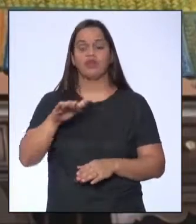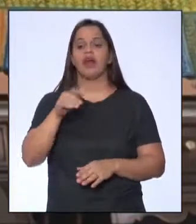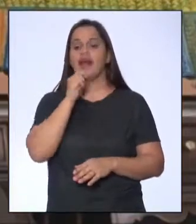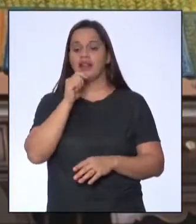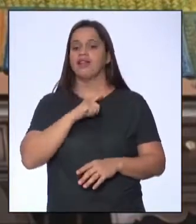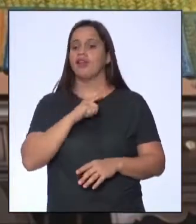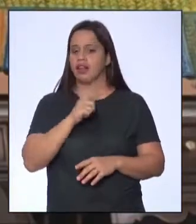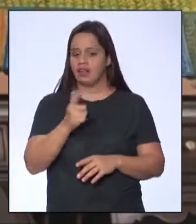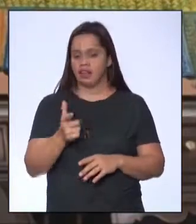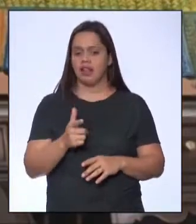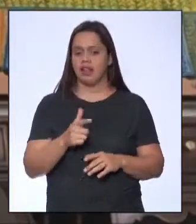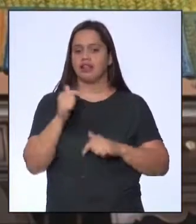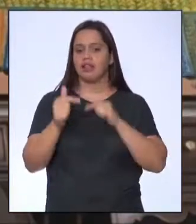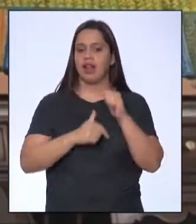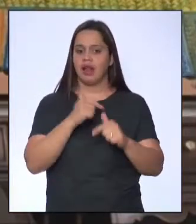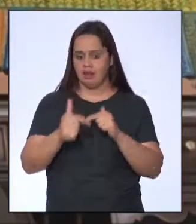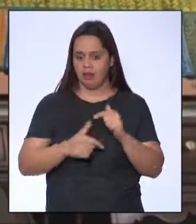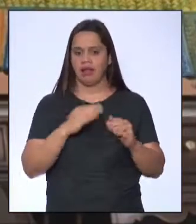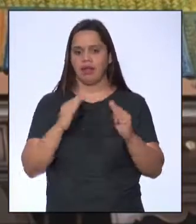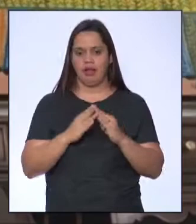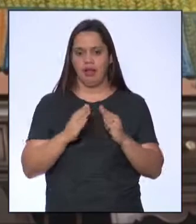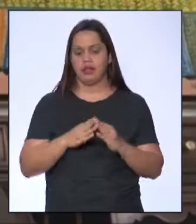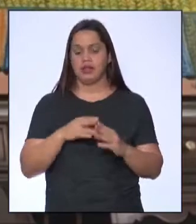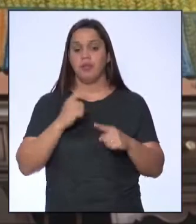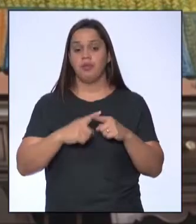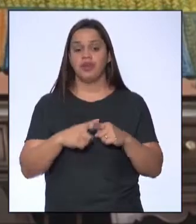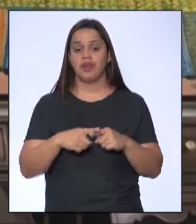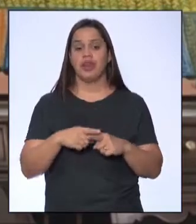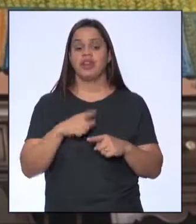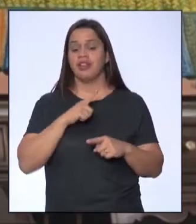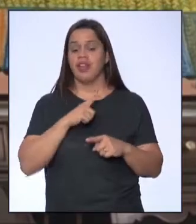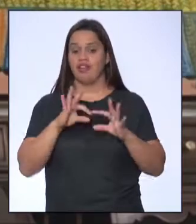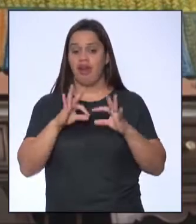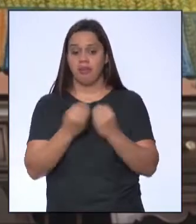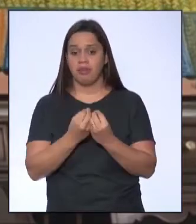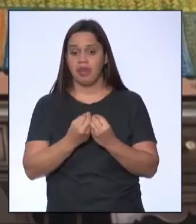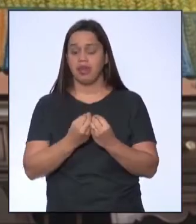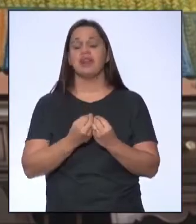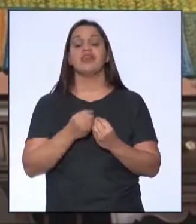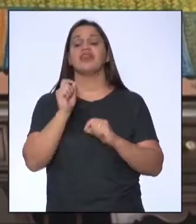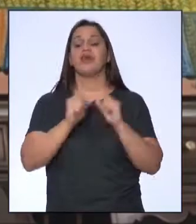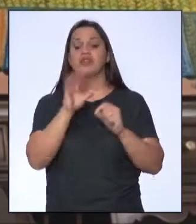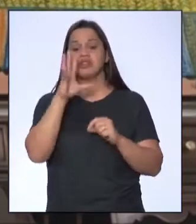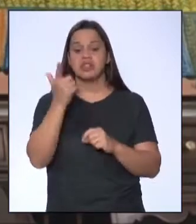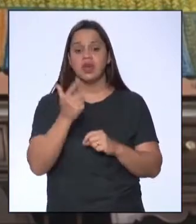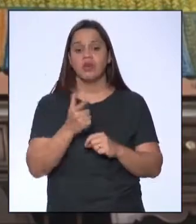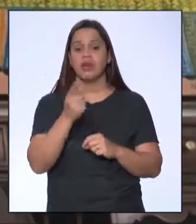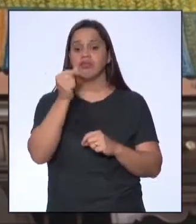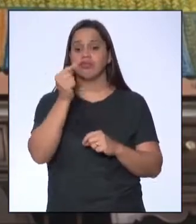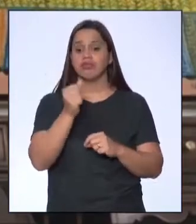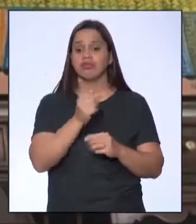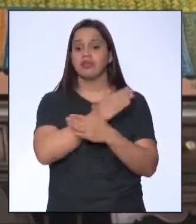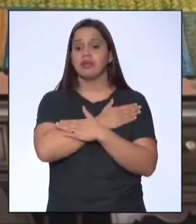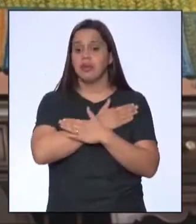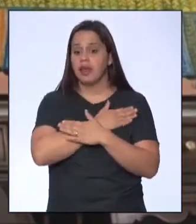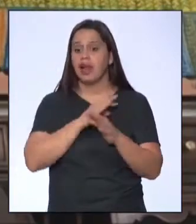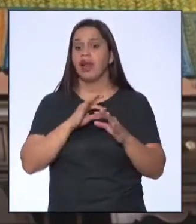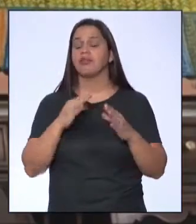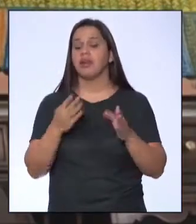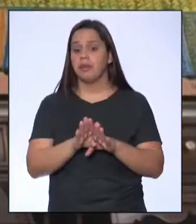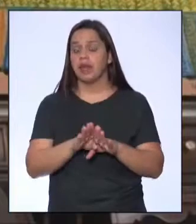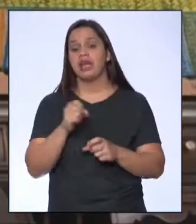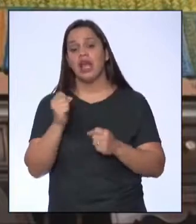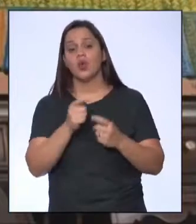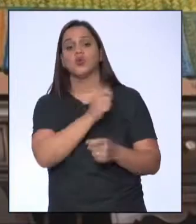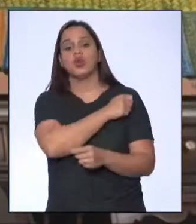causa da queda da renda na família. Alguns alunos vão ter que trabalhar. Alguns alunos, até no fundamental,